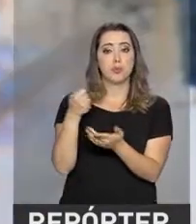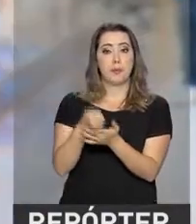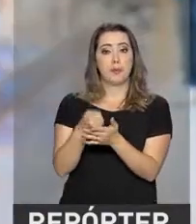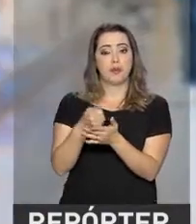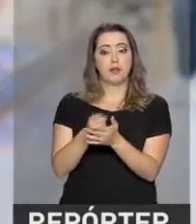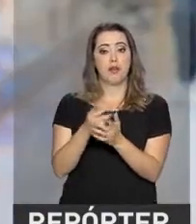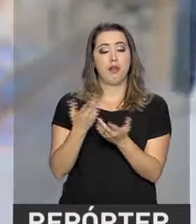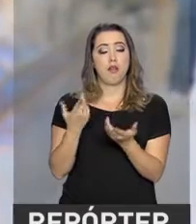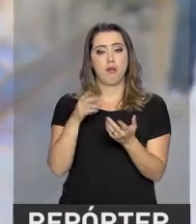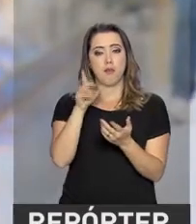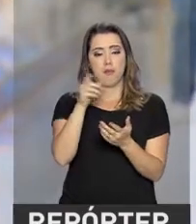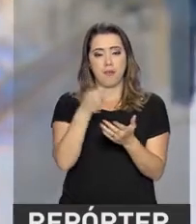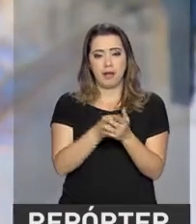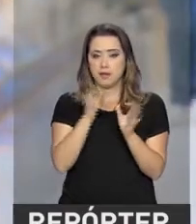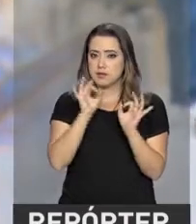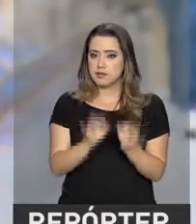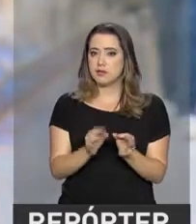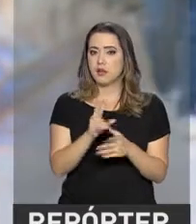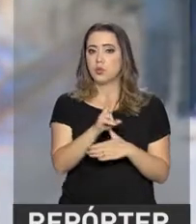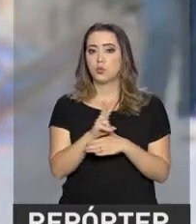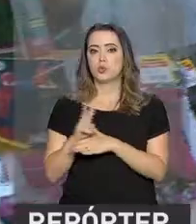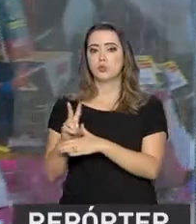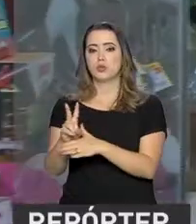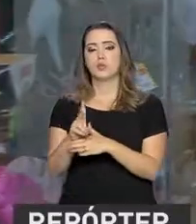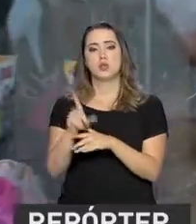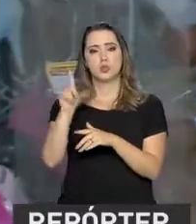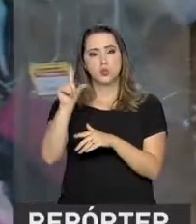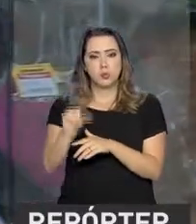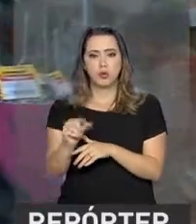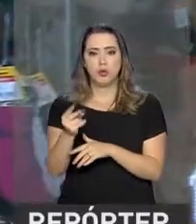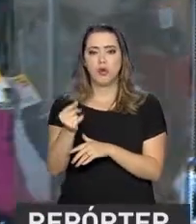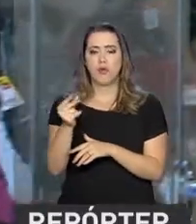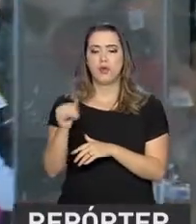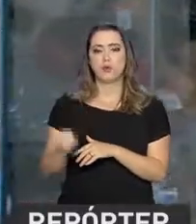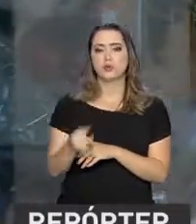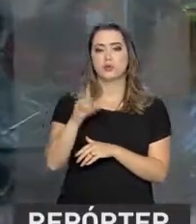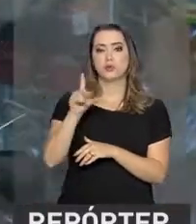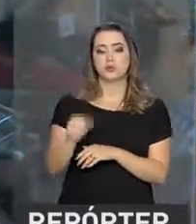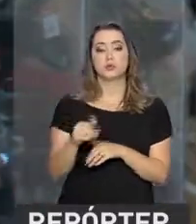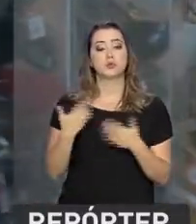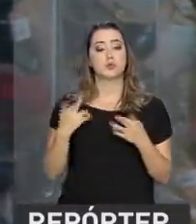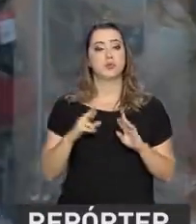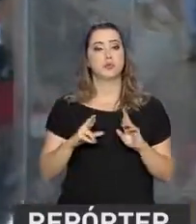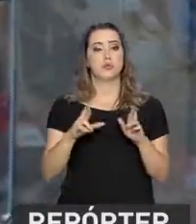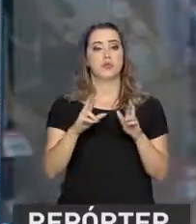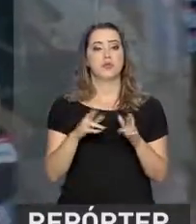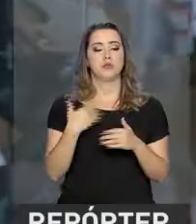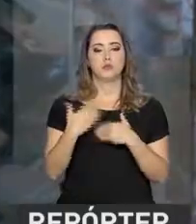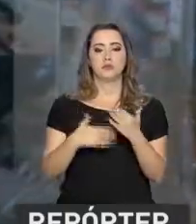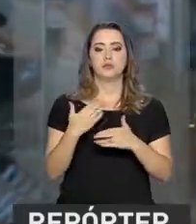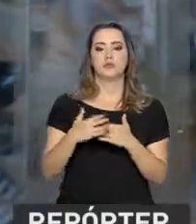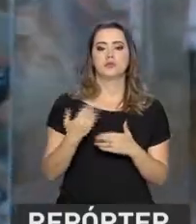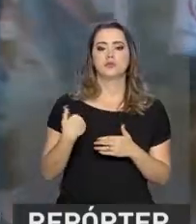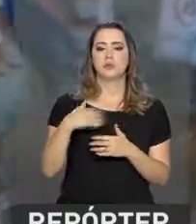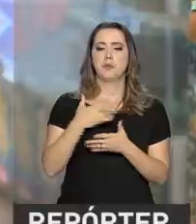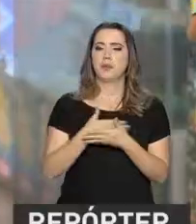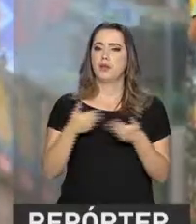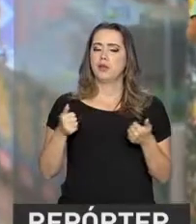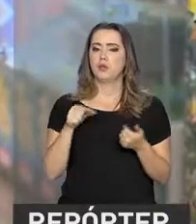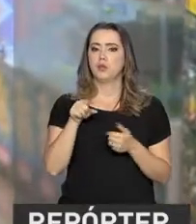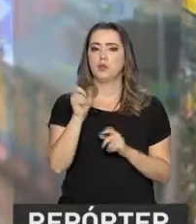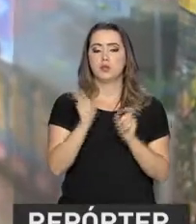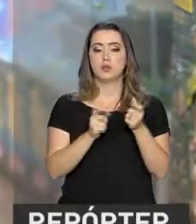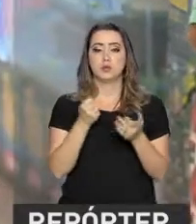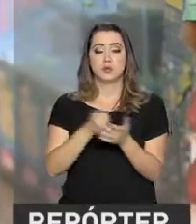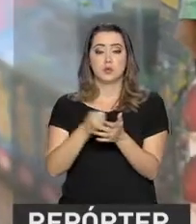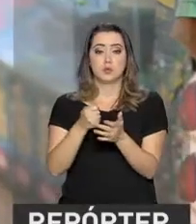linhas de crédito e com juros mais em conta. Também espera-se que, com o cadastro, seja traçado um perfil mais completo sobre